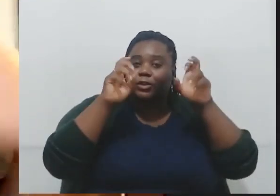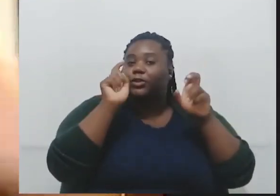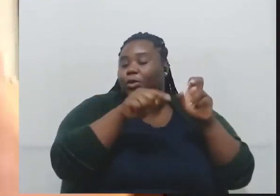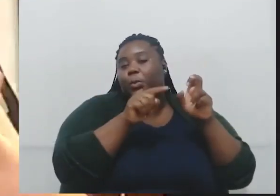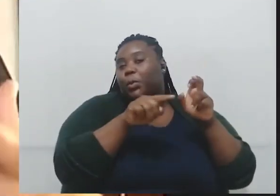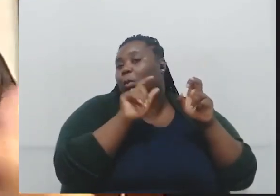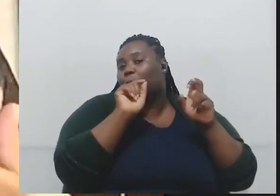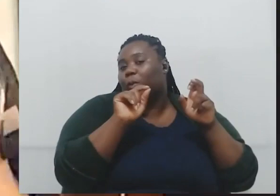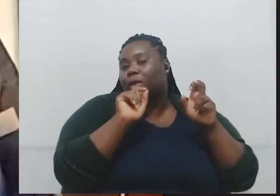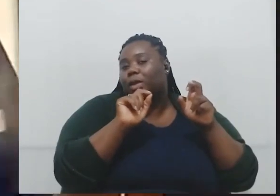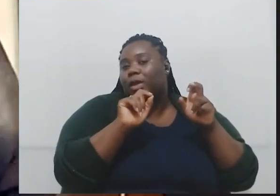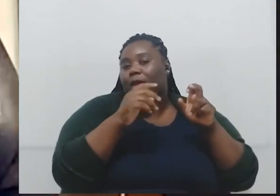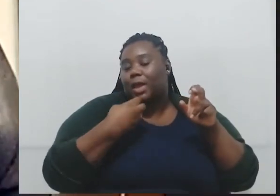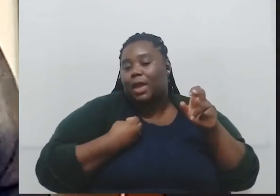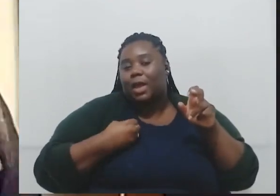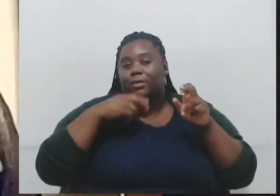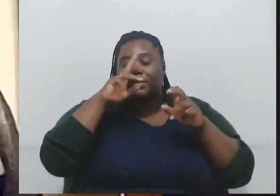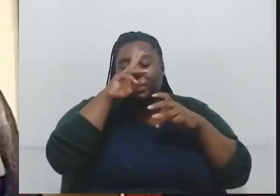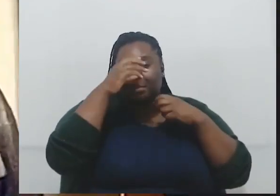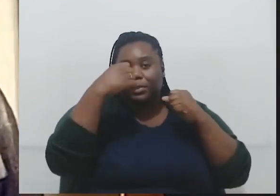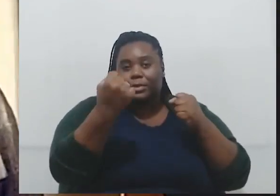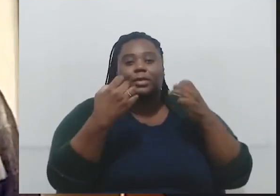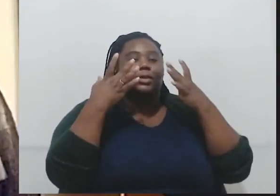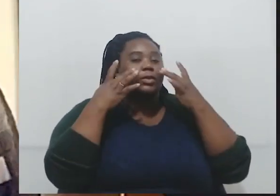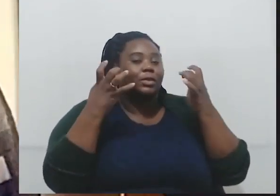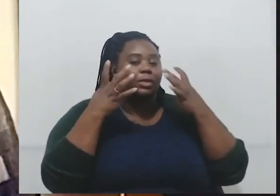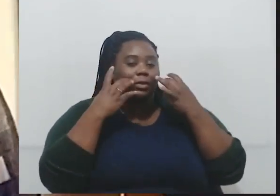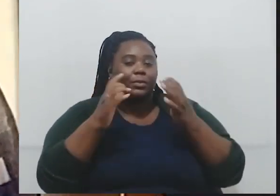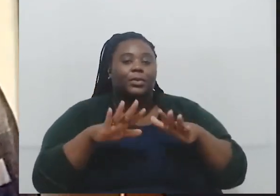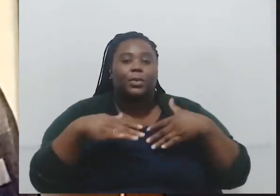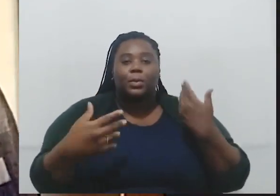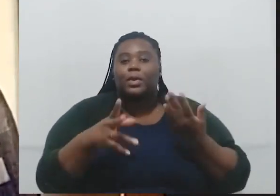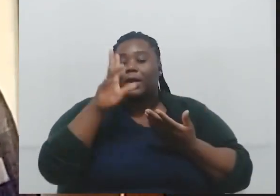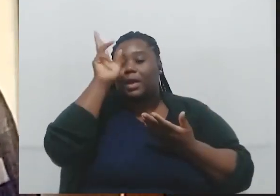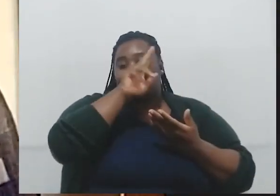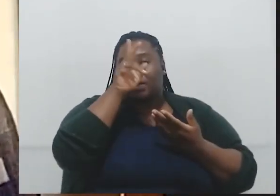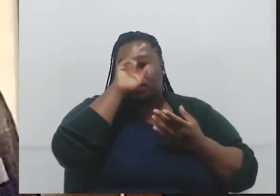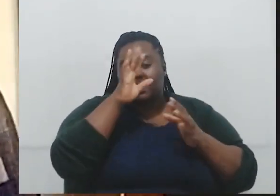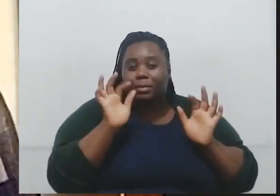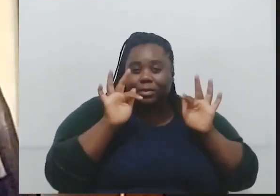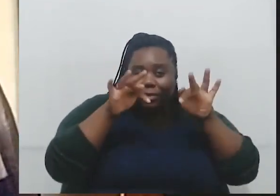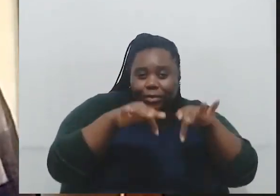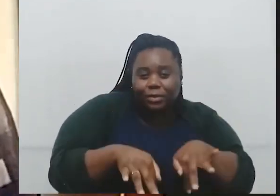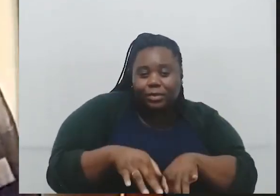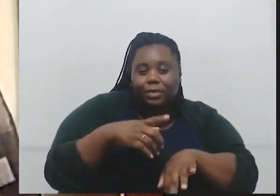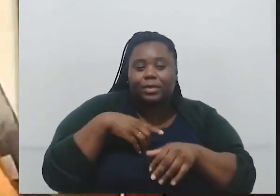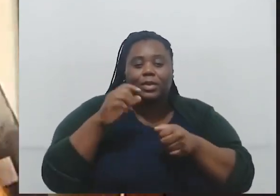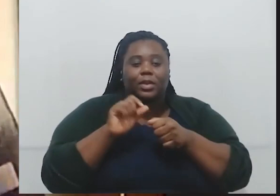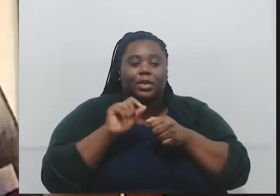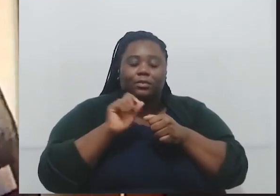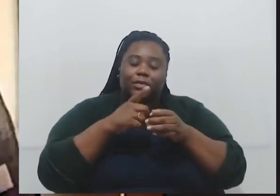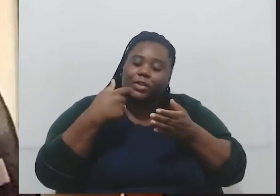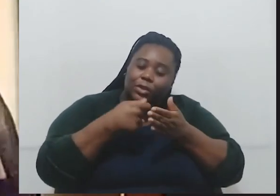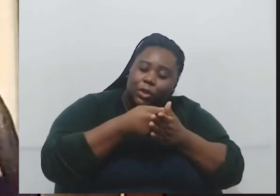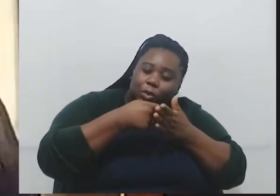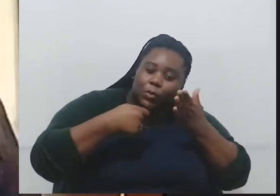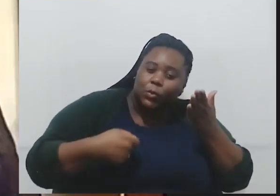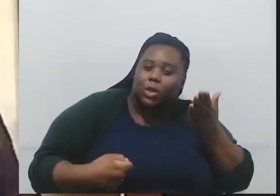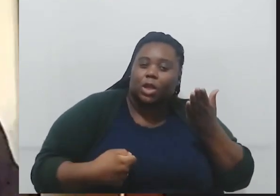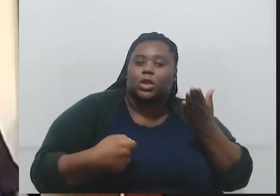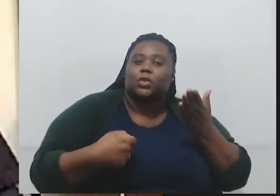essa vida potencializada em cena. Assim. Eu lembro que quando terminou o ano, eu fiz uma homenagem, assim, um texto de rede social, assim,